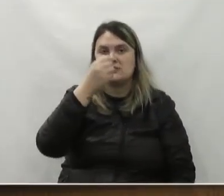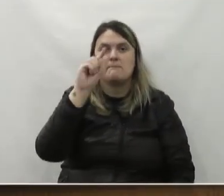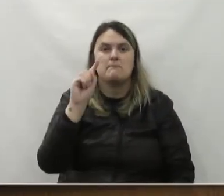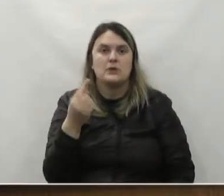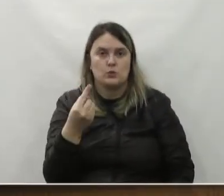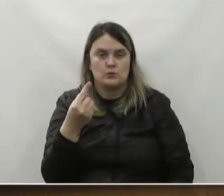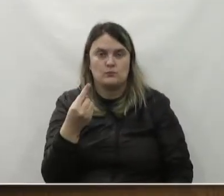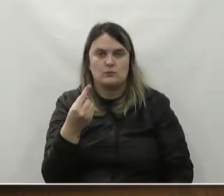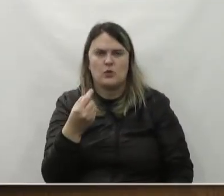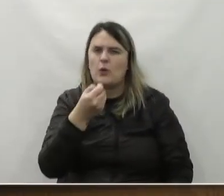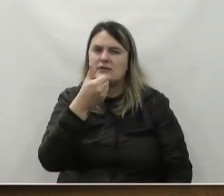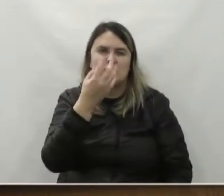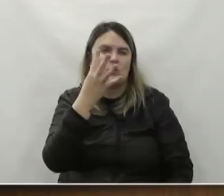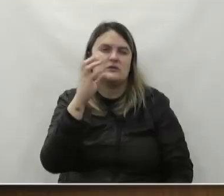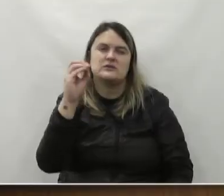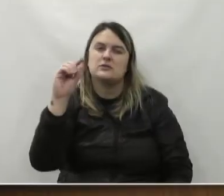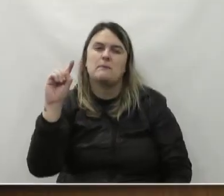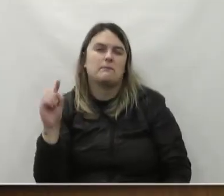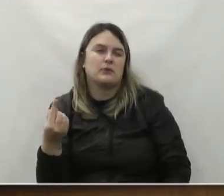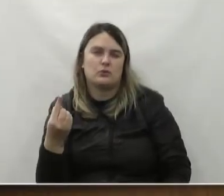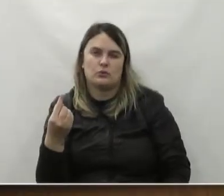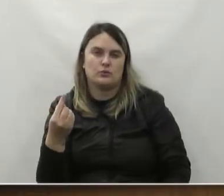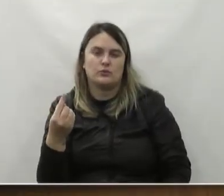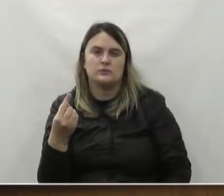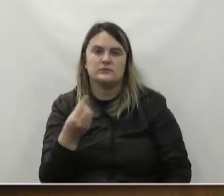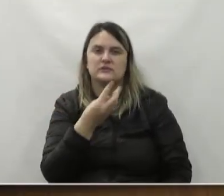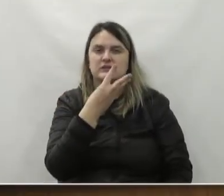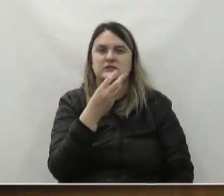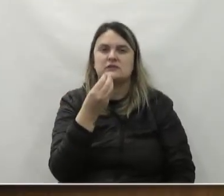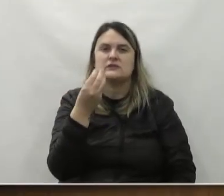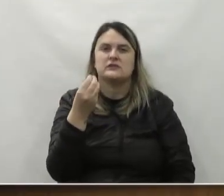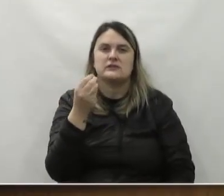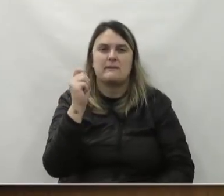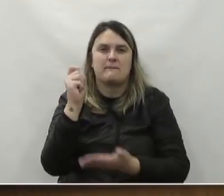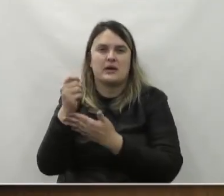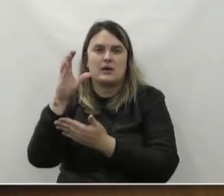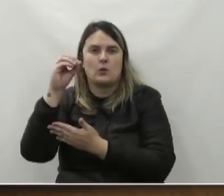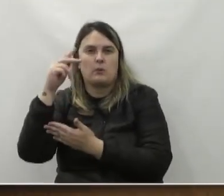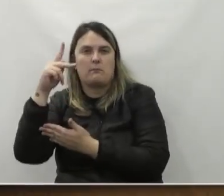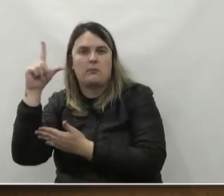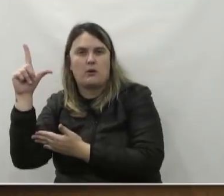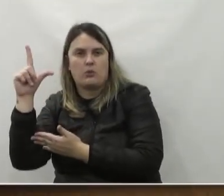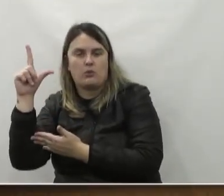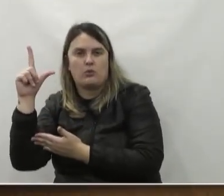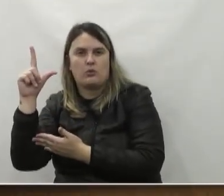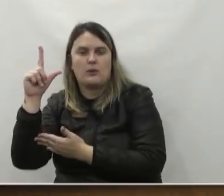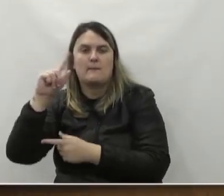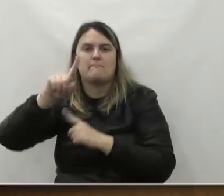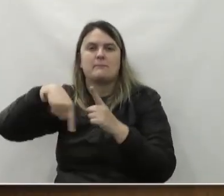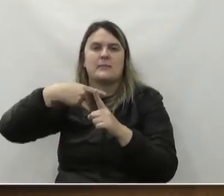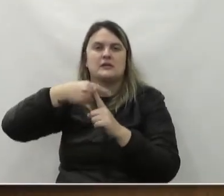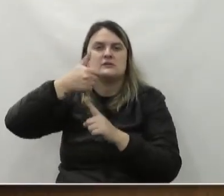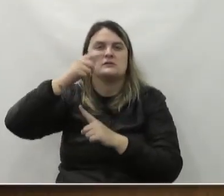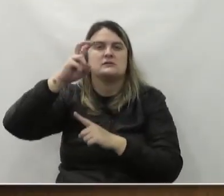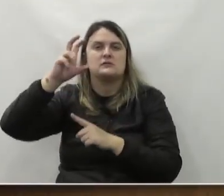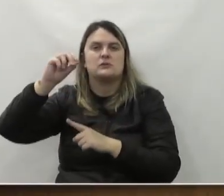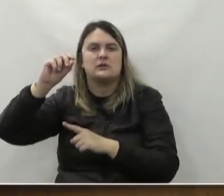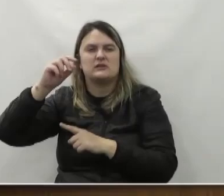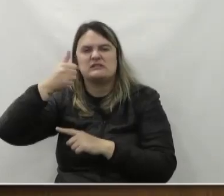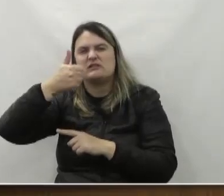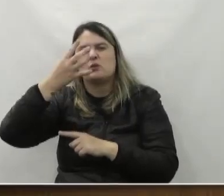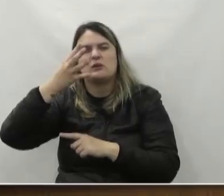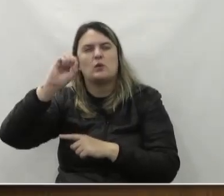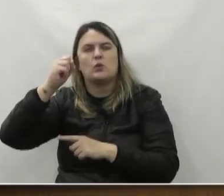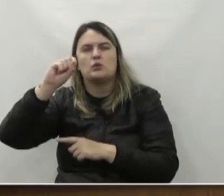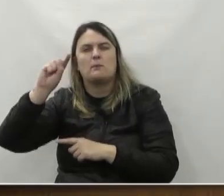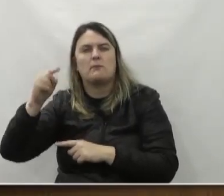já está pagando 400 mil. Ele paga 330 para a Copel, que é a energia, e paga 150 mil para a empresa,